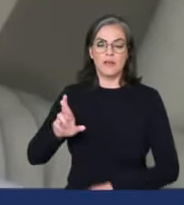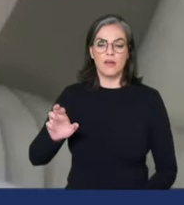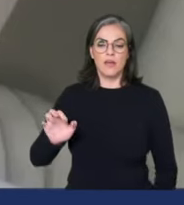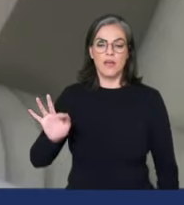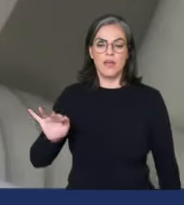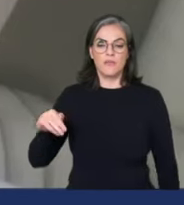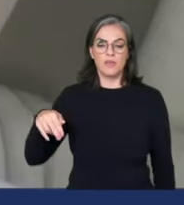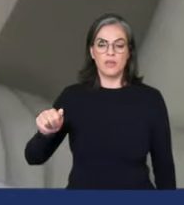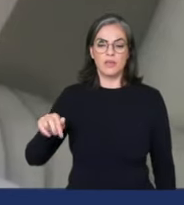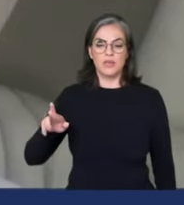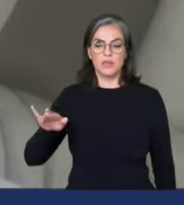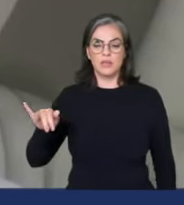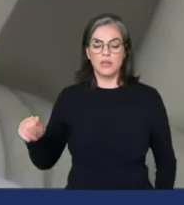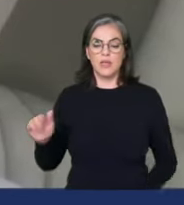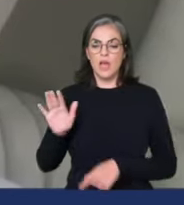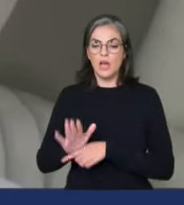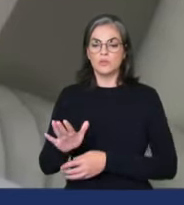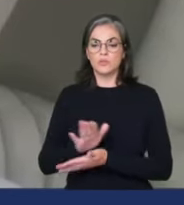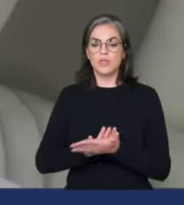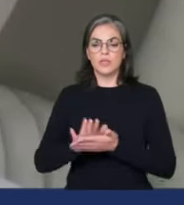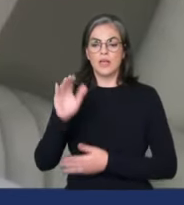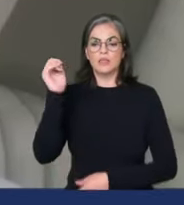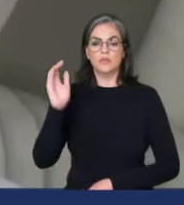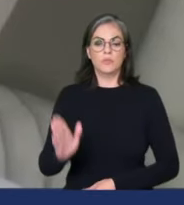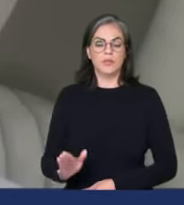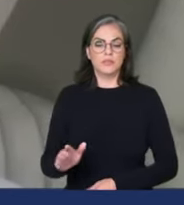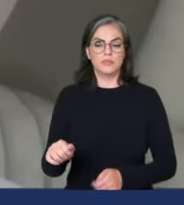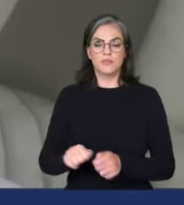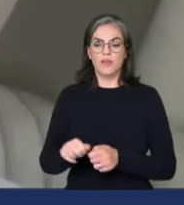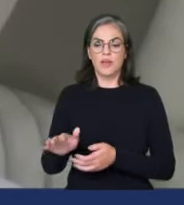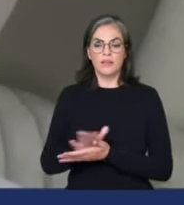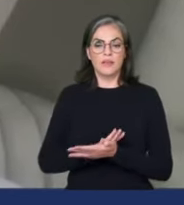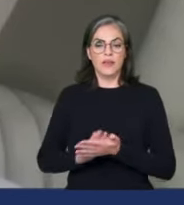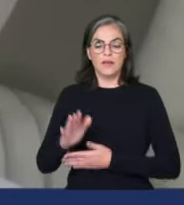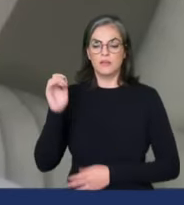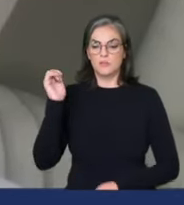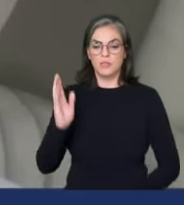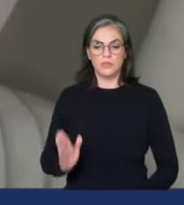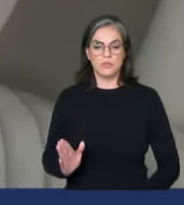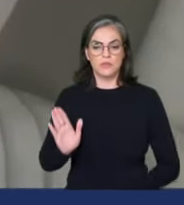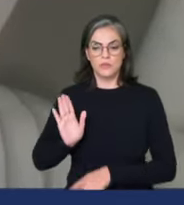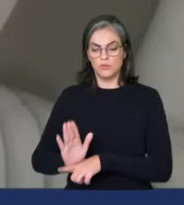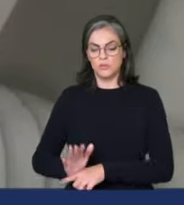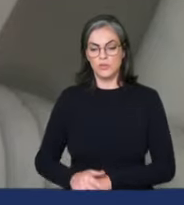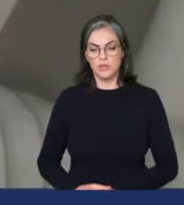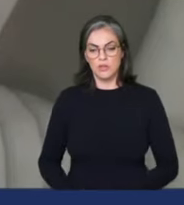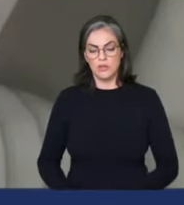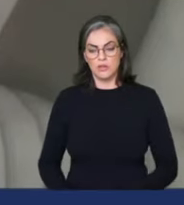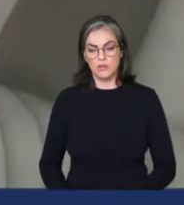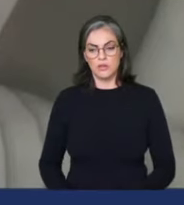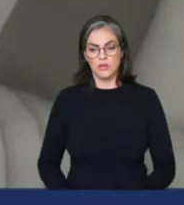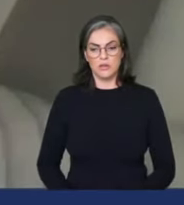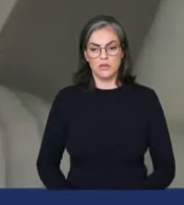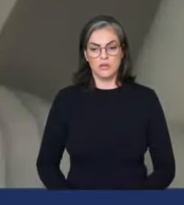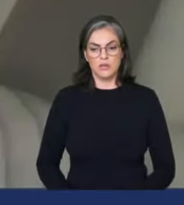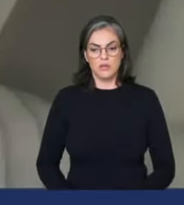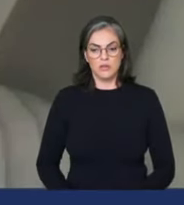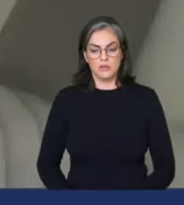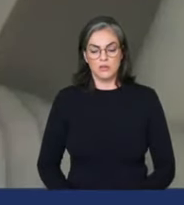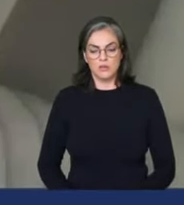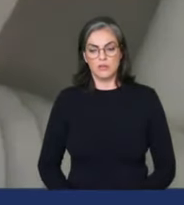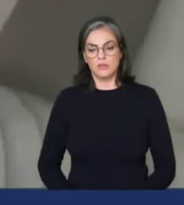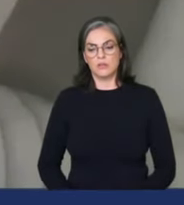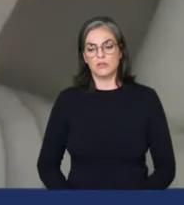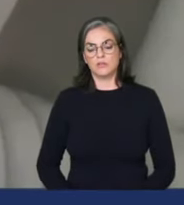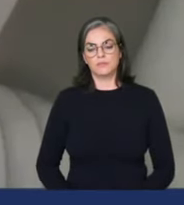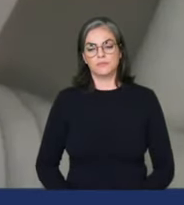no Brasil em refino, fazem nada, só escruto. Nós temos uma